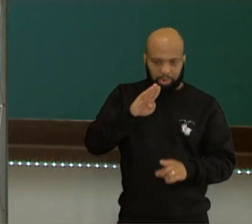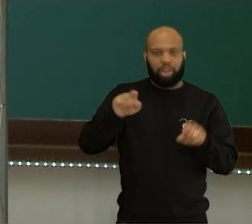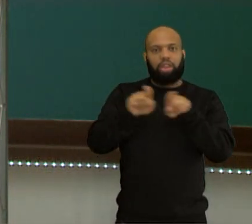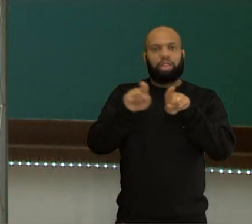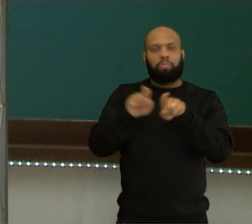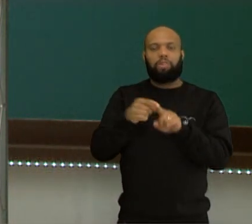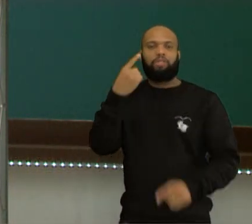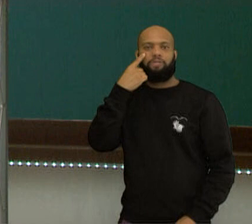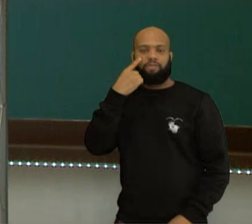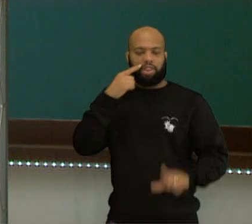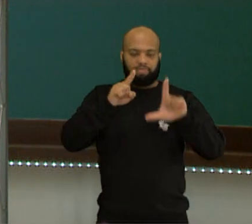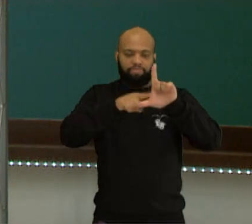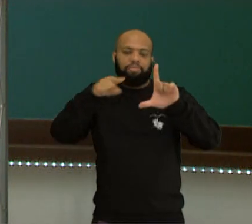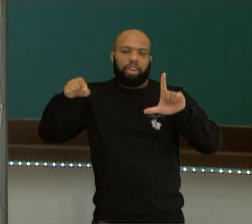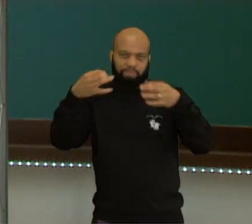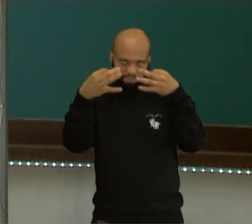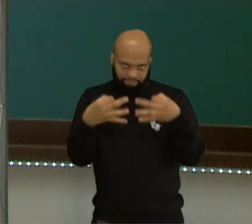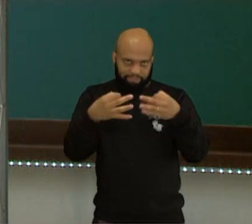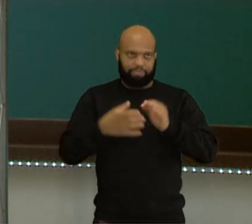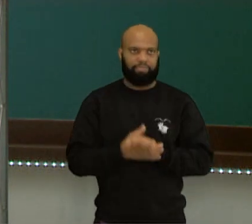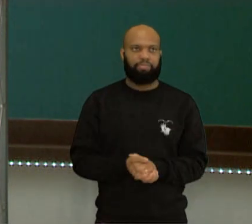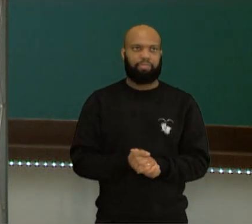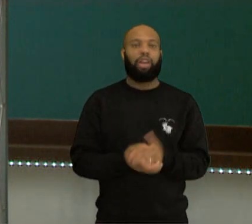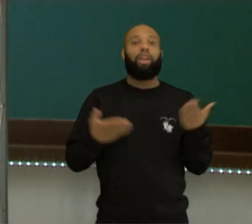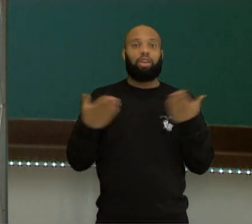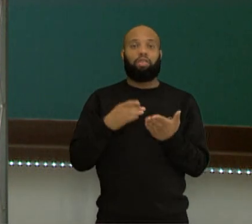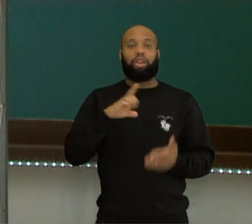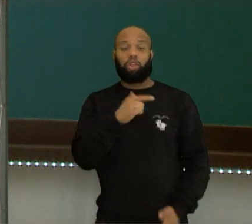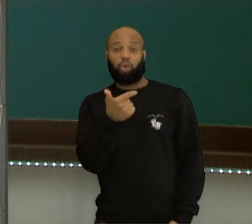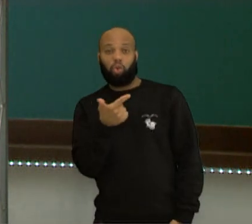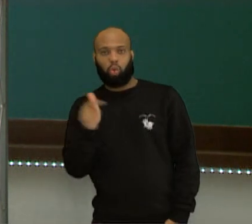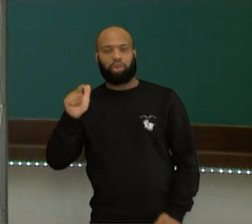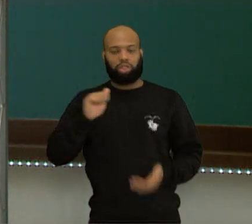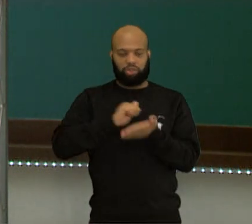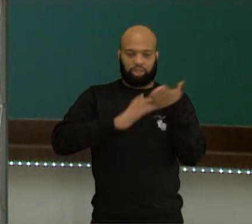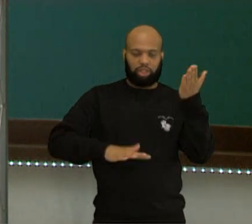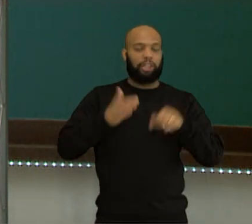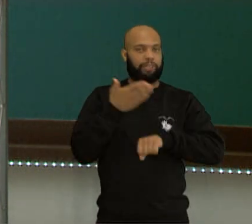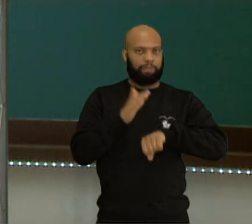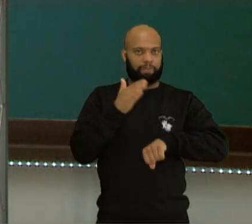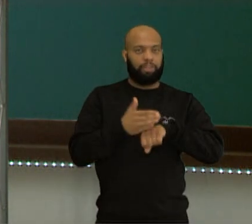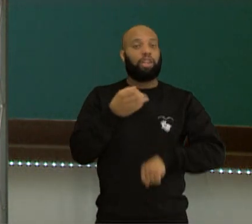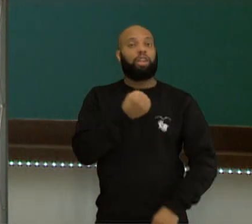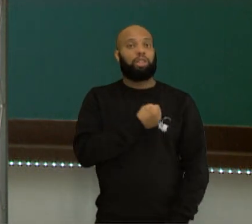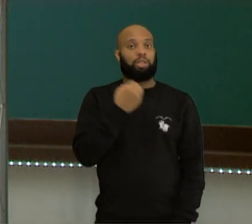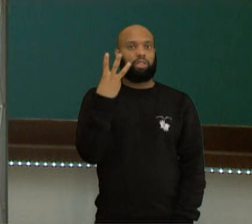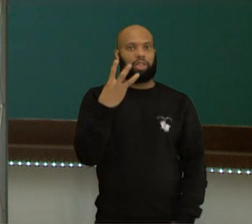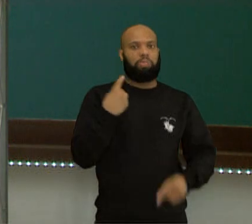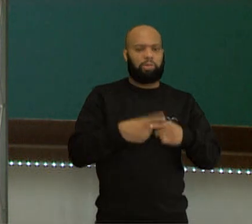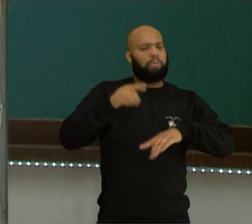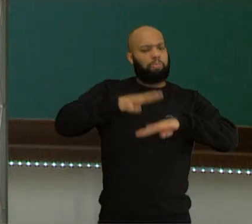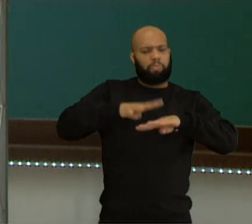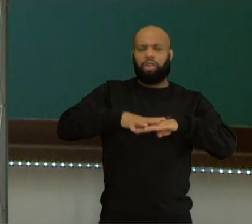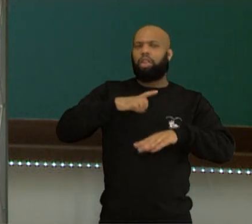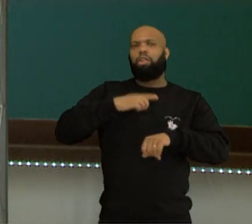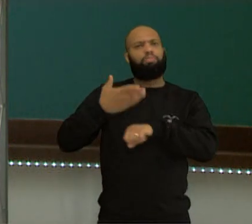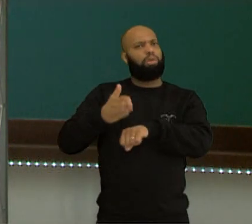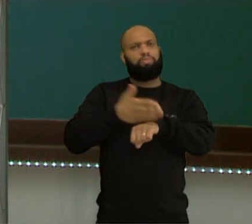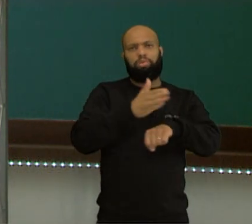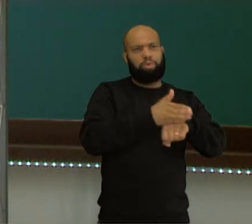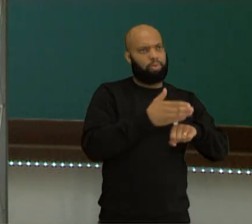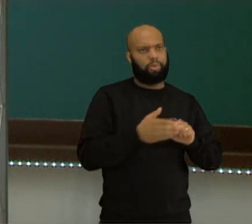gráfico. Tá bom? Então tá jóia. Então vamos lá, vamos praticar mais um pouquinho, né? Afinal, em matemática a gente tem que praticar